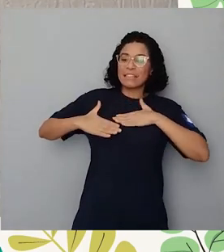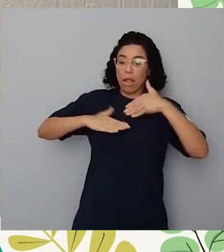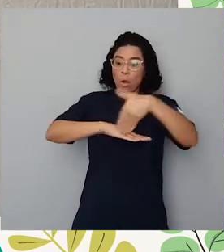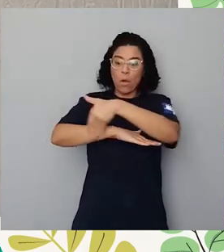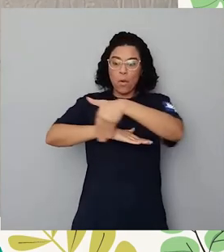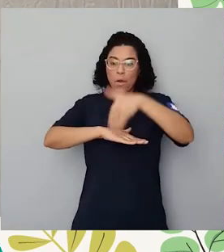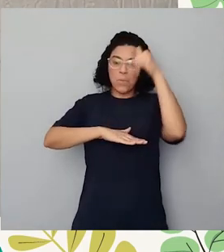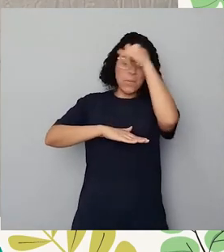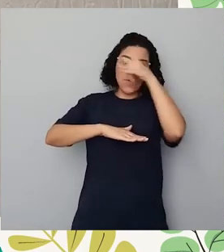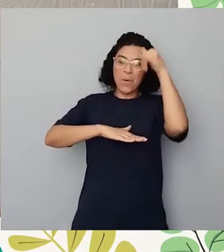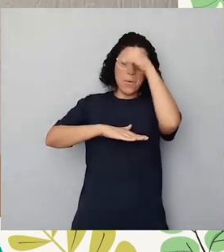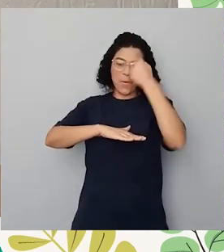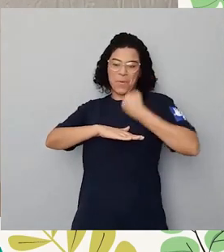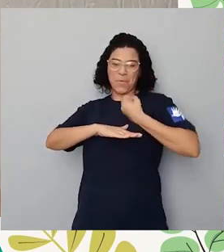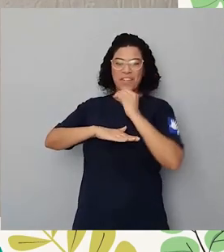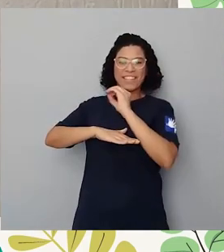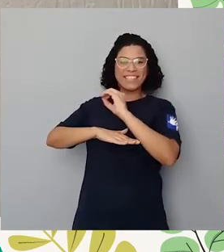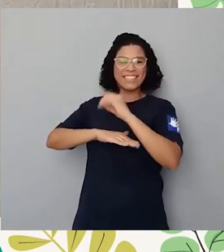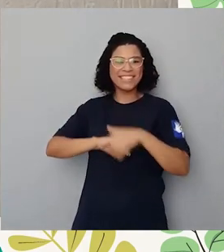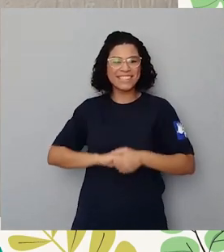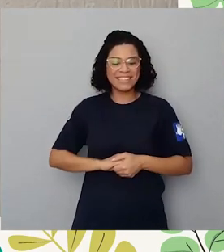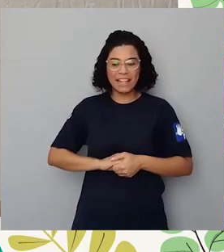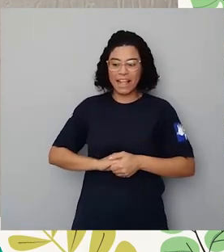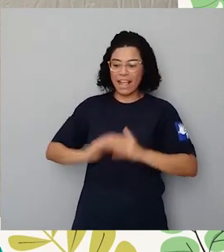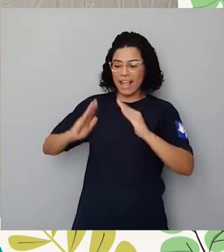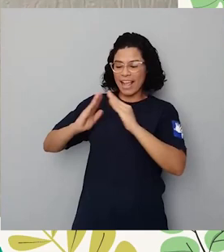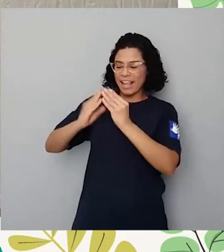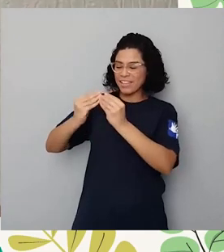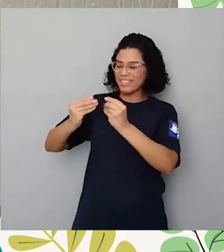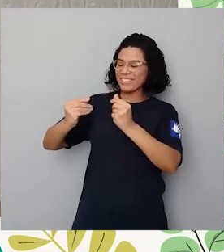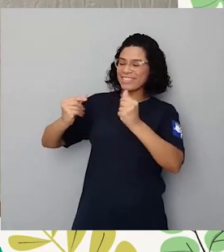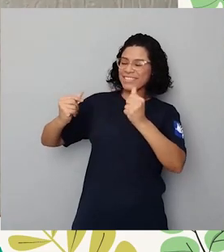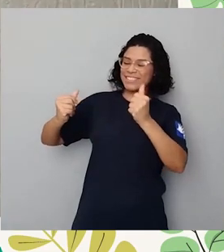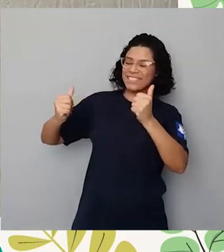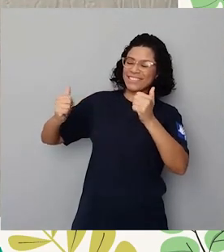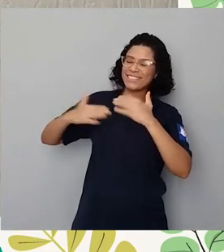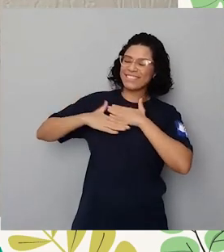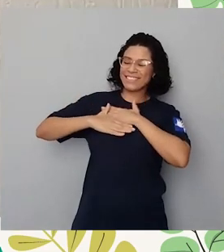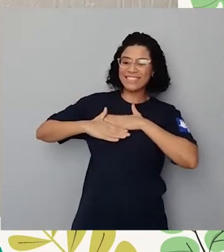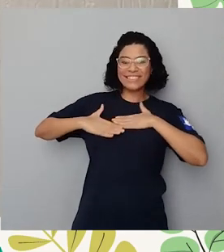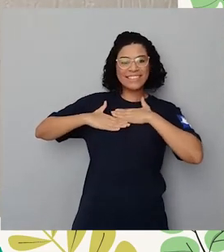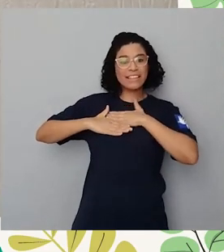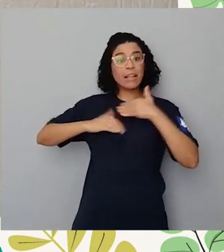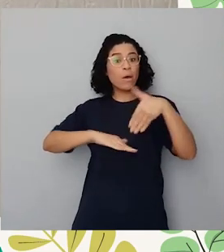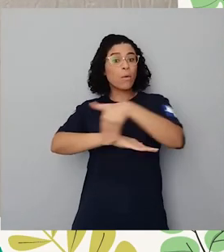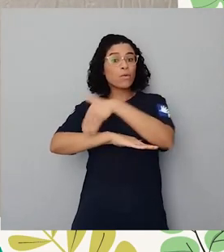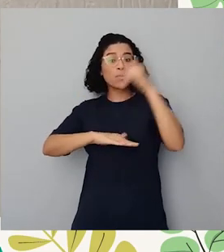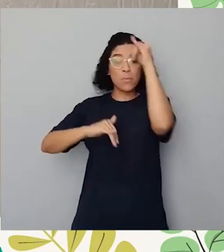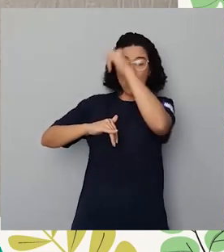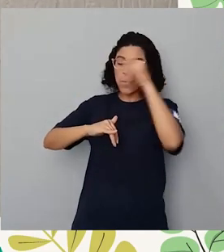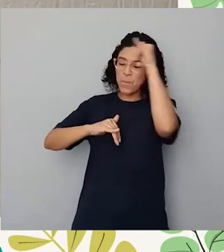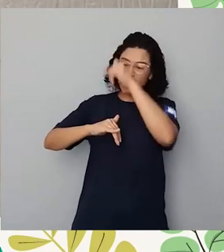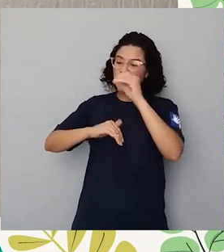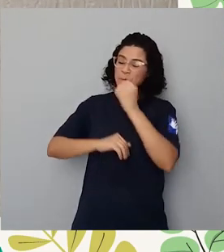esmero na Rua dos Bobos, número 0. Mas era feita com muito esmero